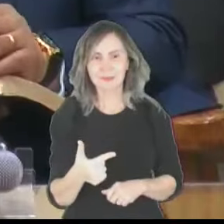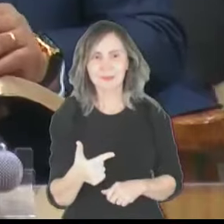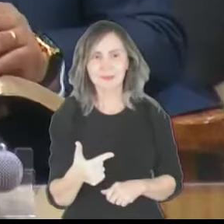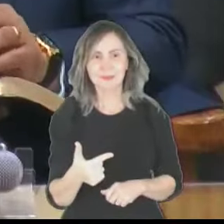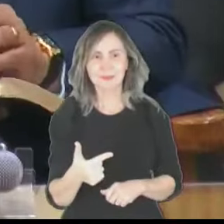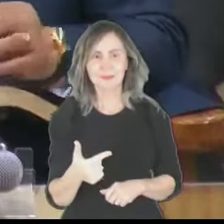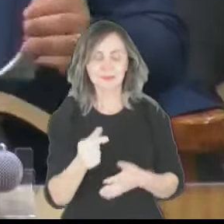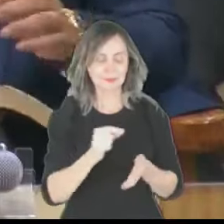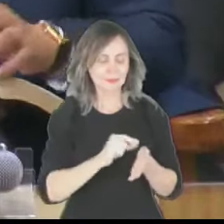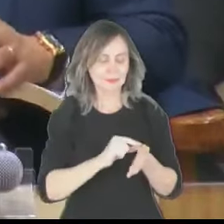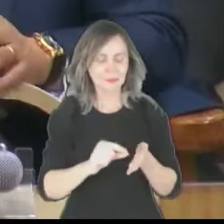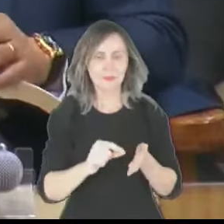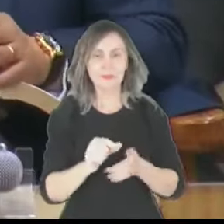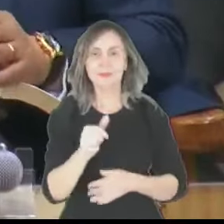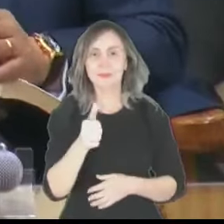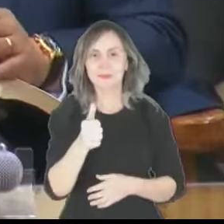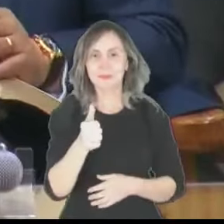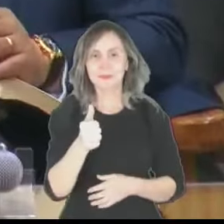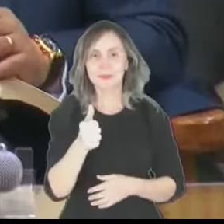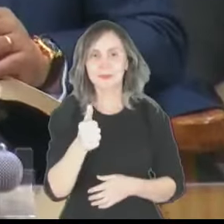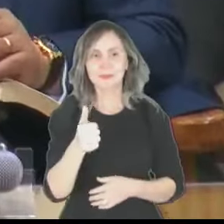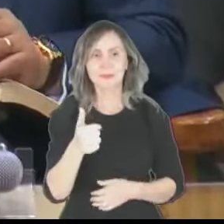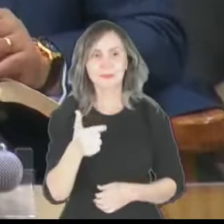versos 1 e 2.